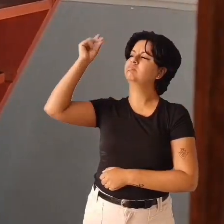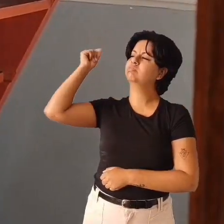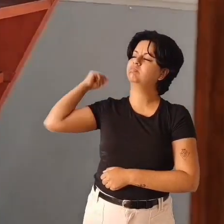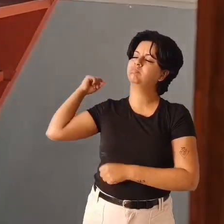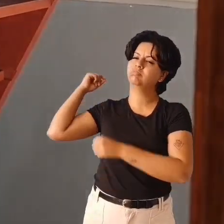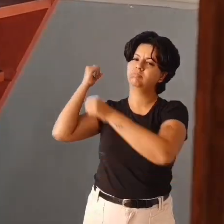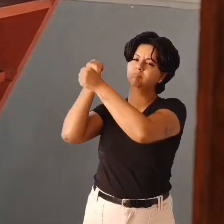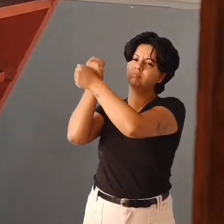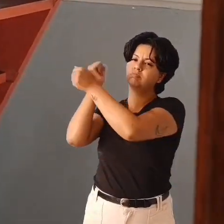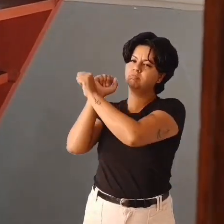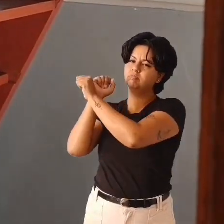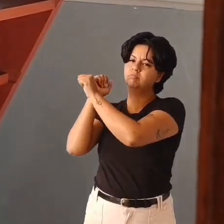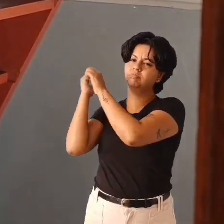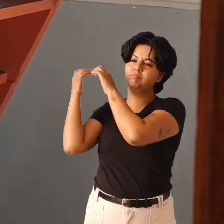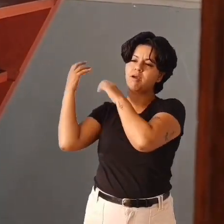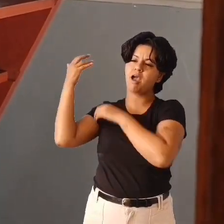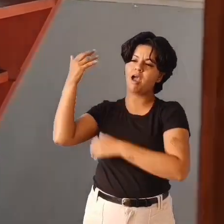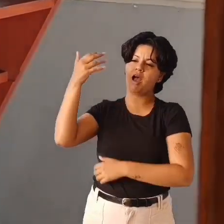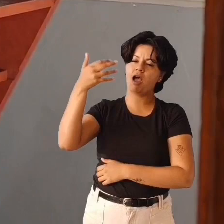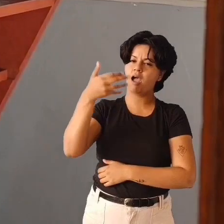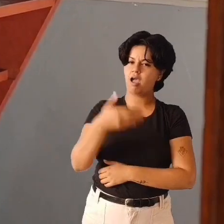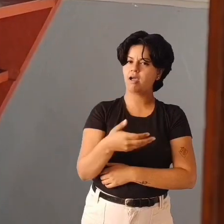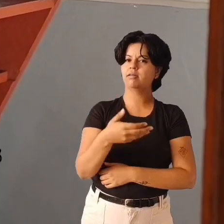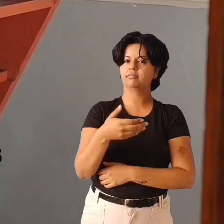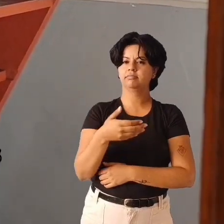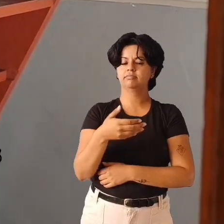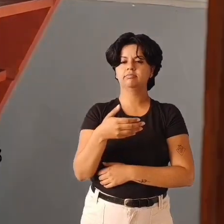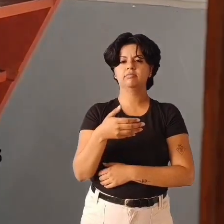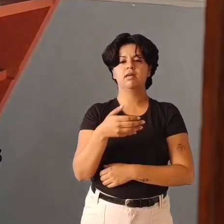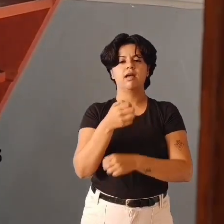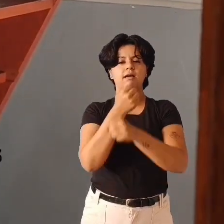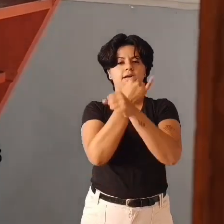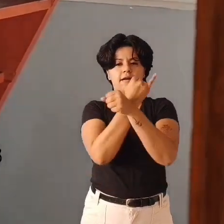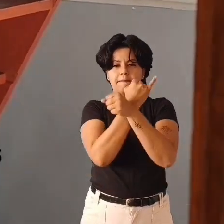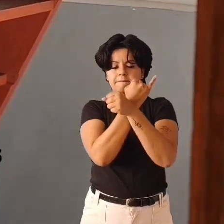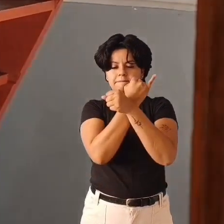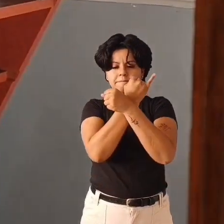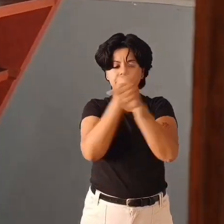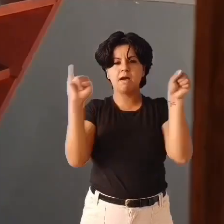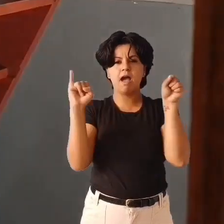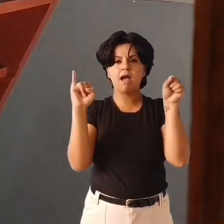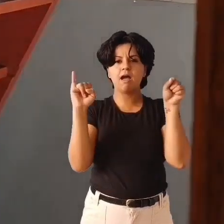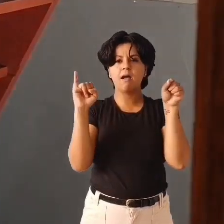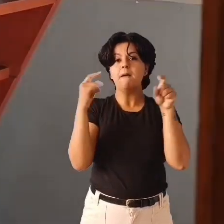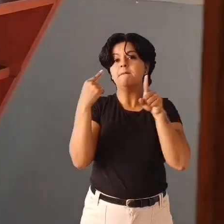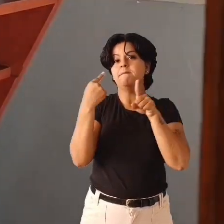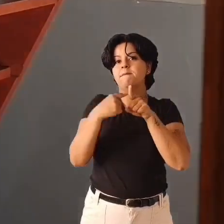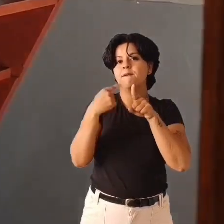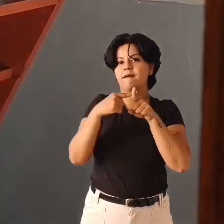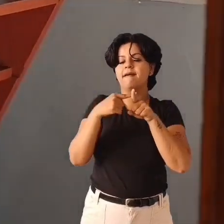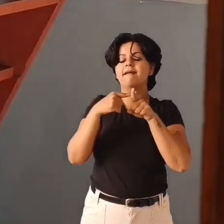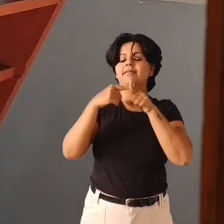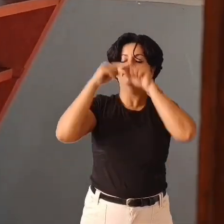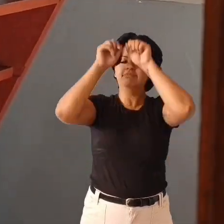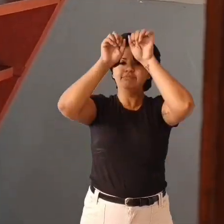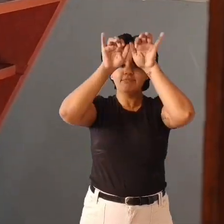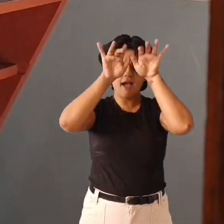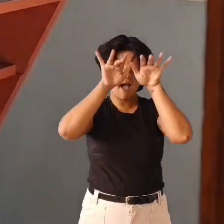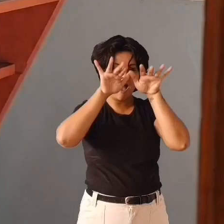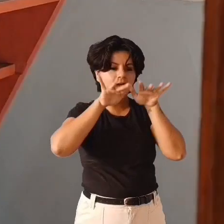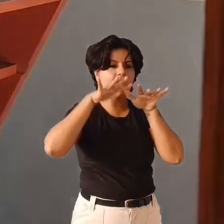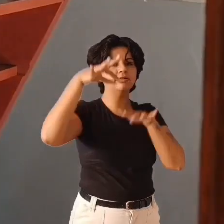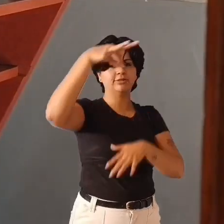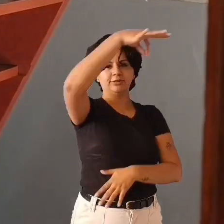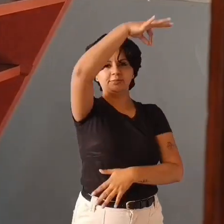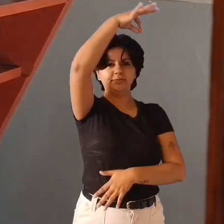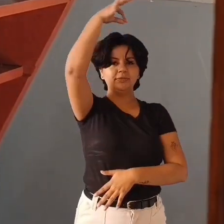escravatura. Ou seja, para os negros, a Princesa Isabel libertou os escravos porque recebeu o Espírito Santo.